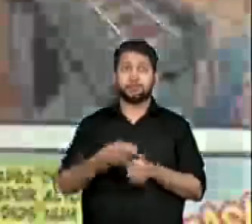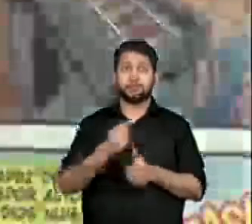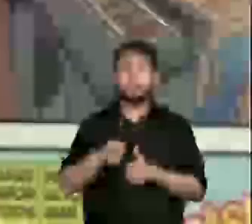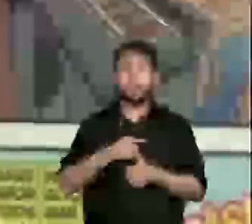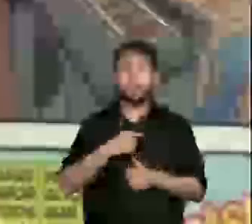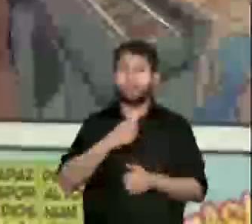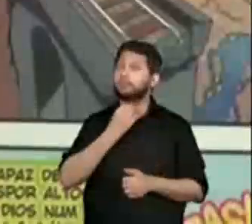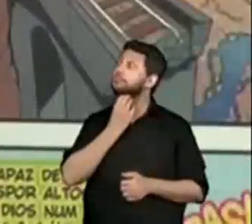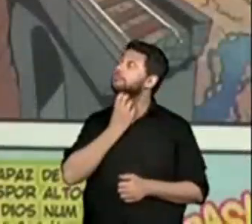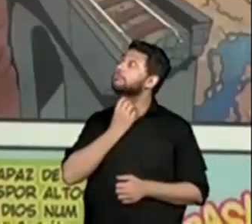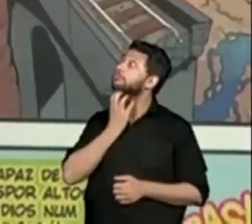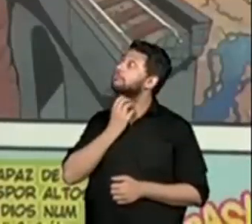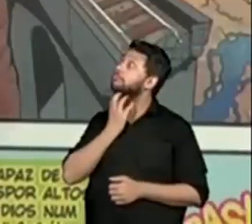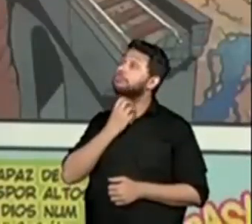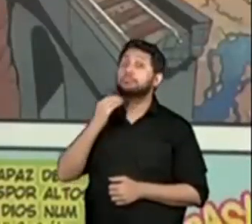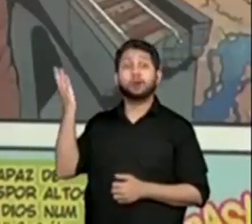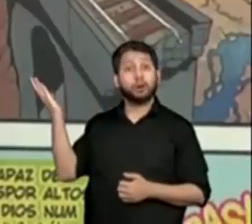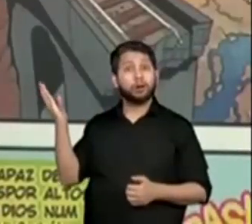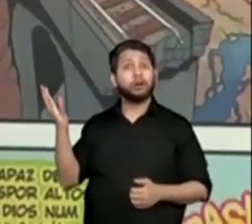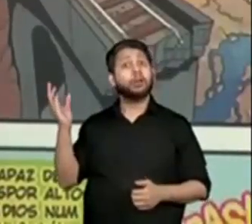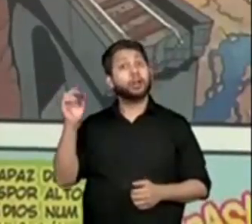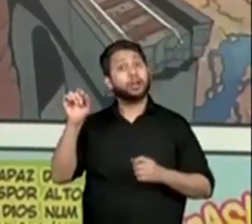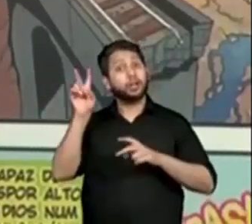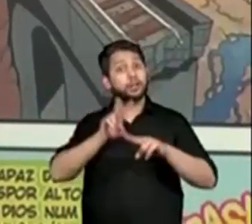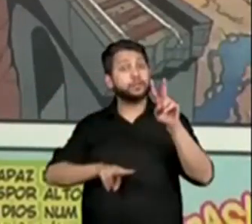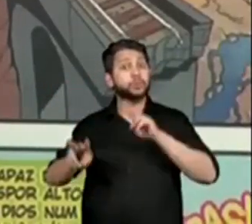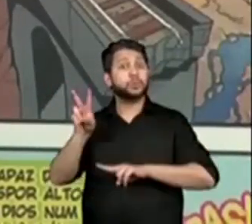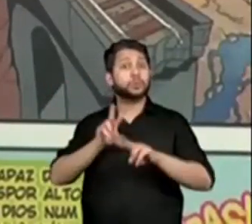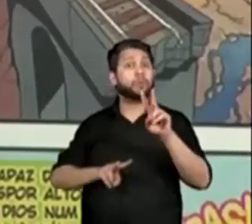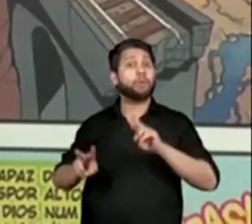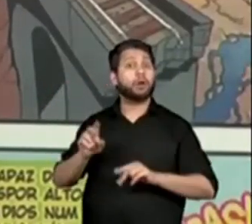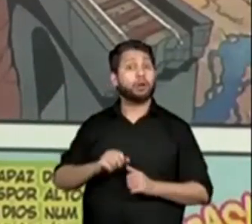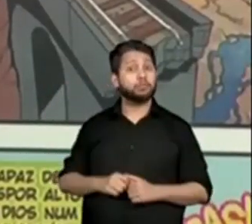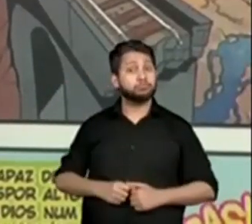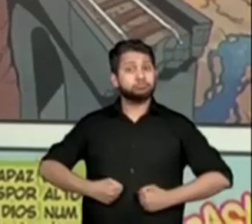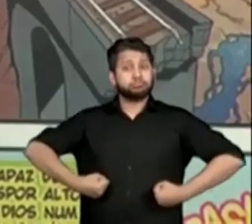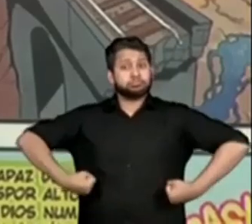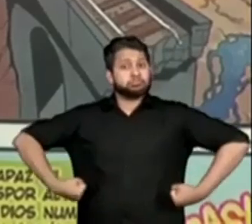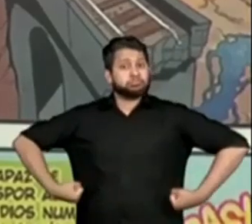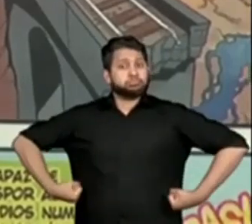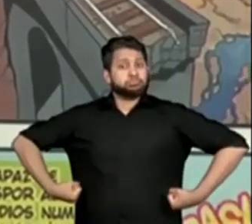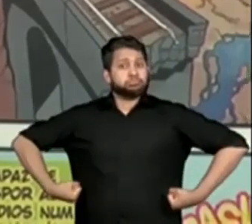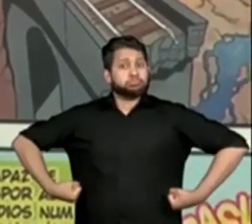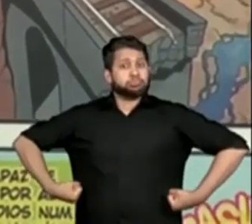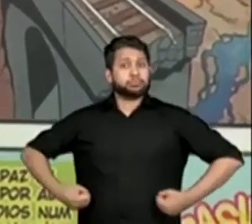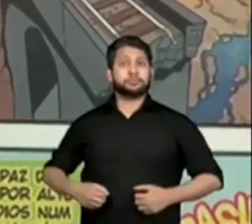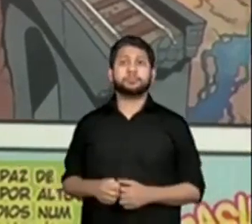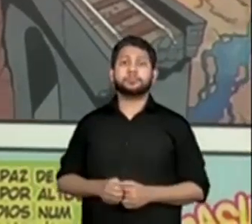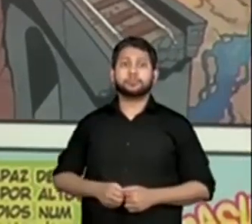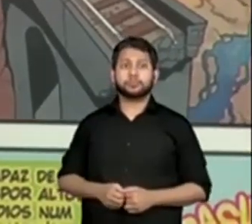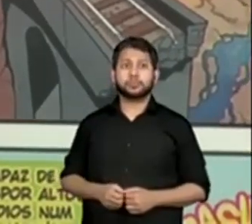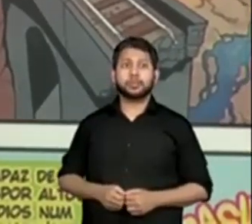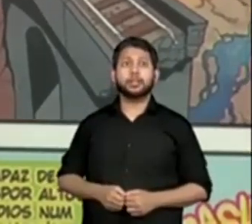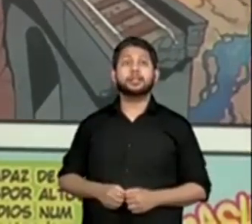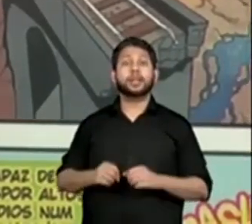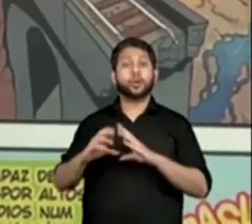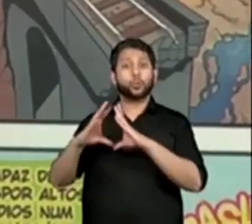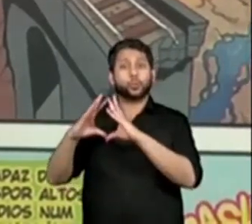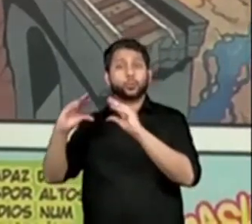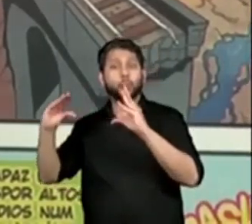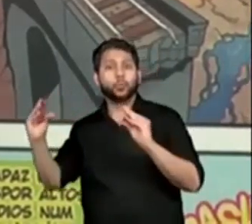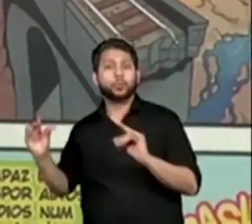quadro. Personagem que nós temos musculoso. Aí eu tenho